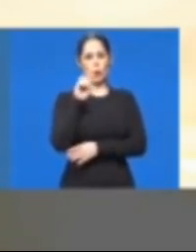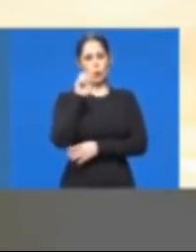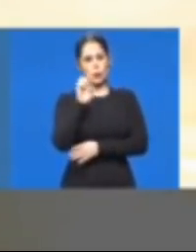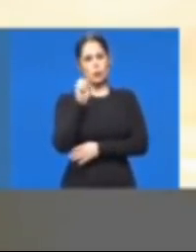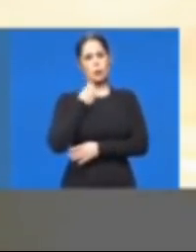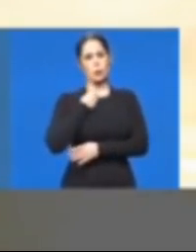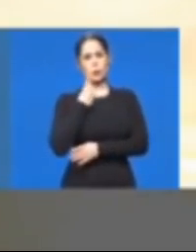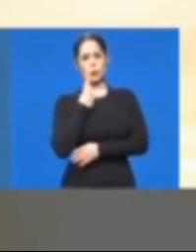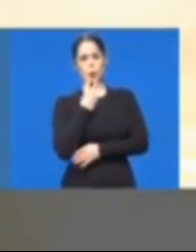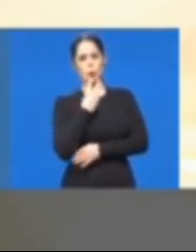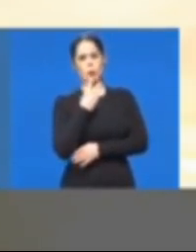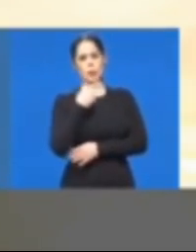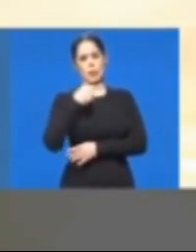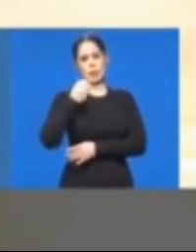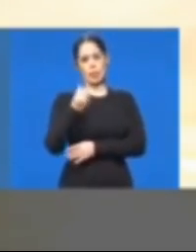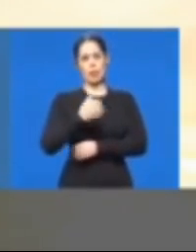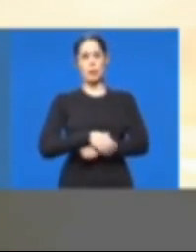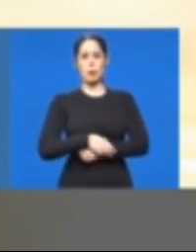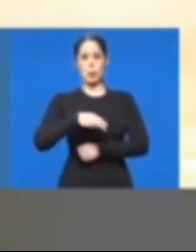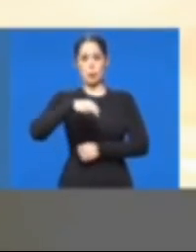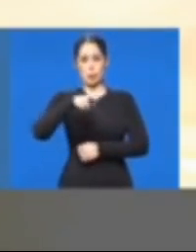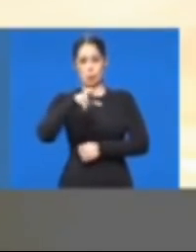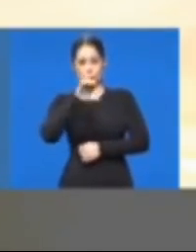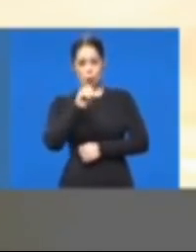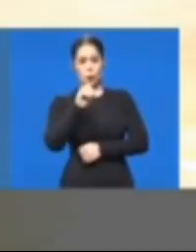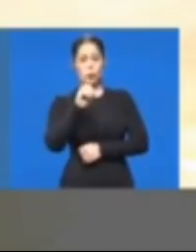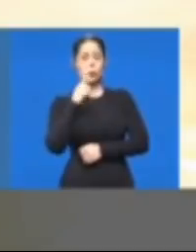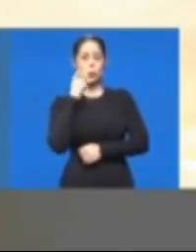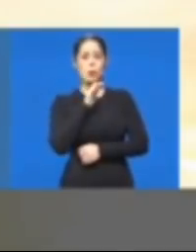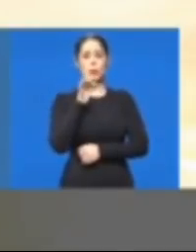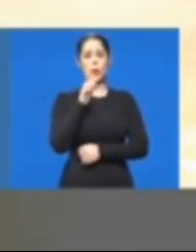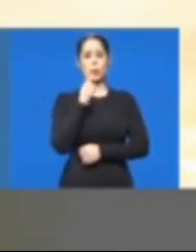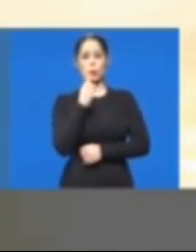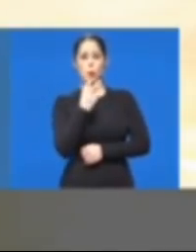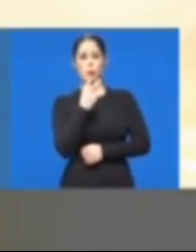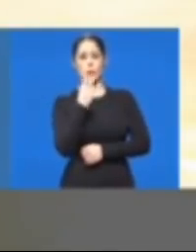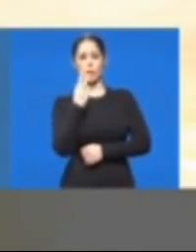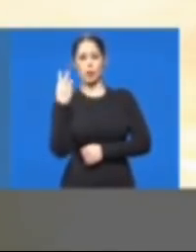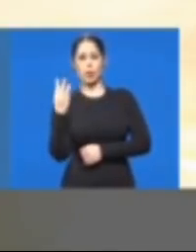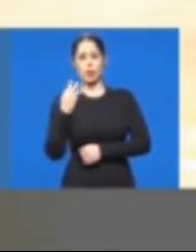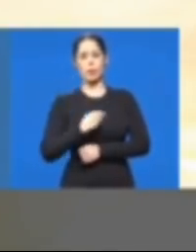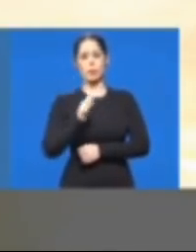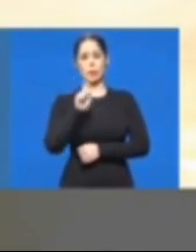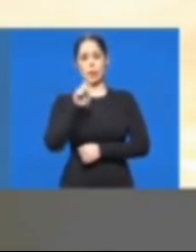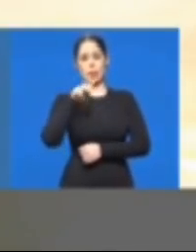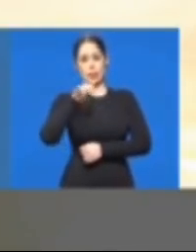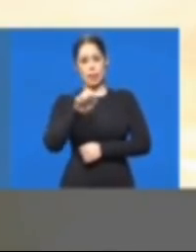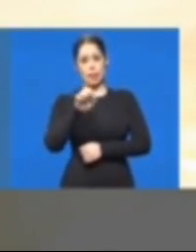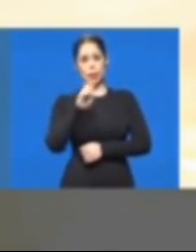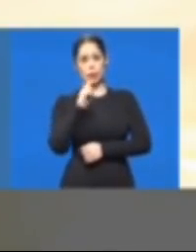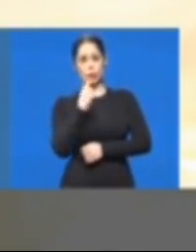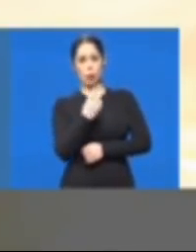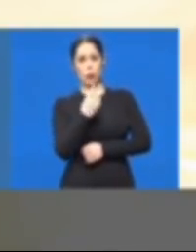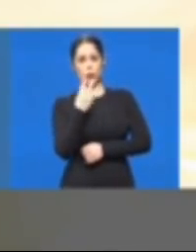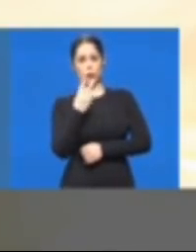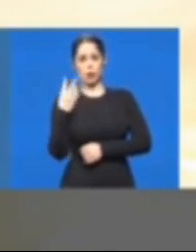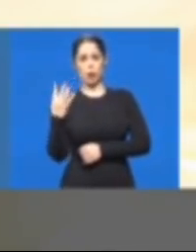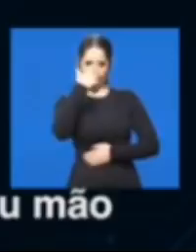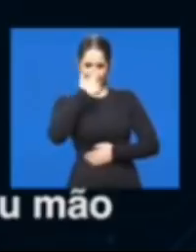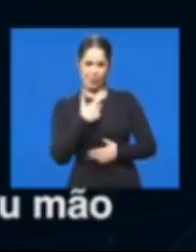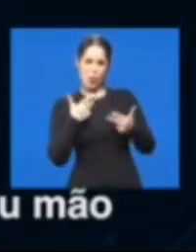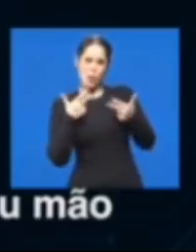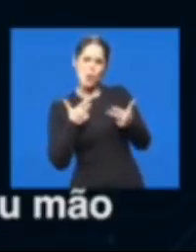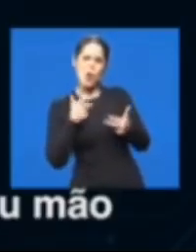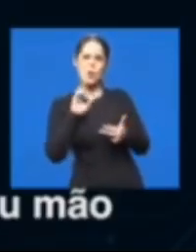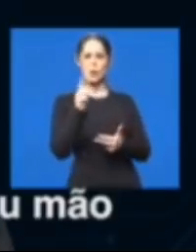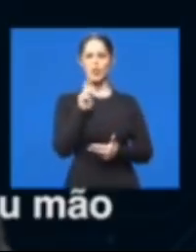deputada federal Rose Deobá, 1276. Márcio Freitas, deputado federal, 1223. Aline Miller, 1224.